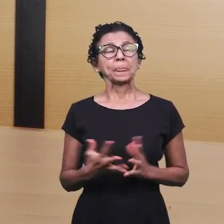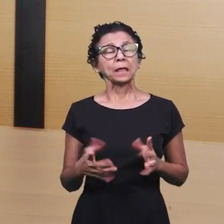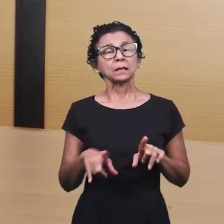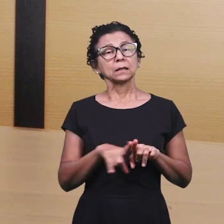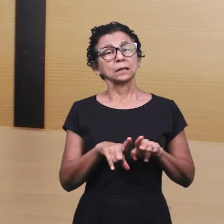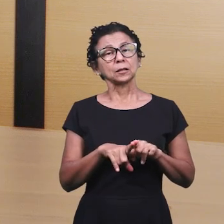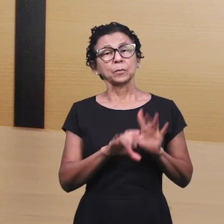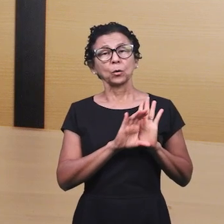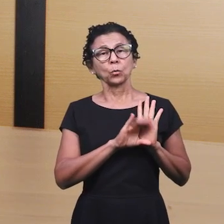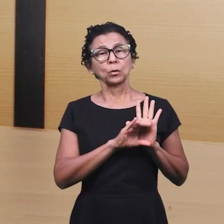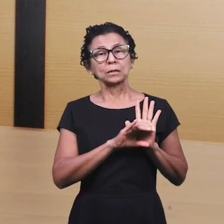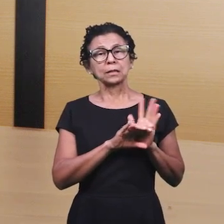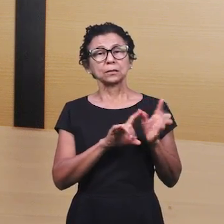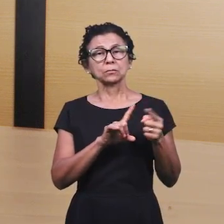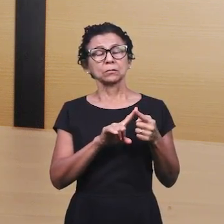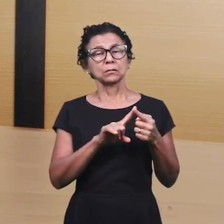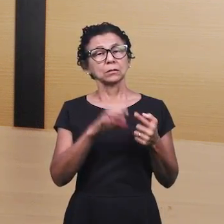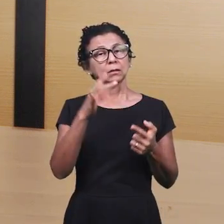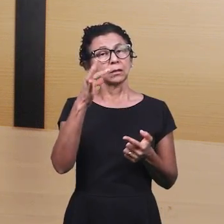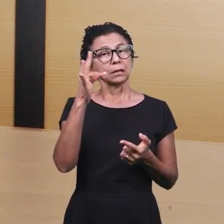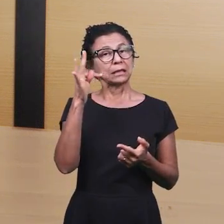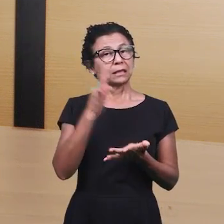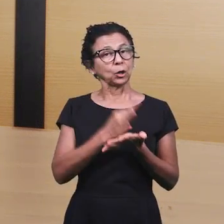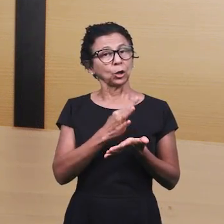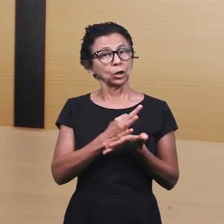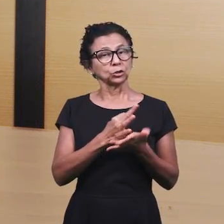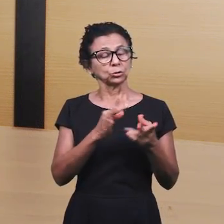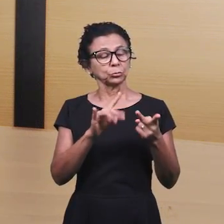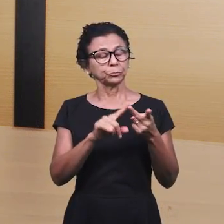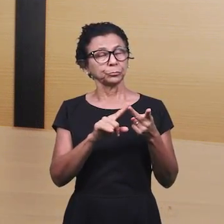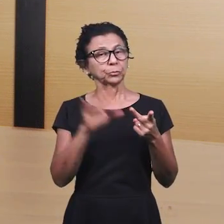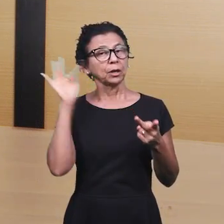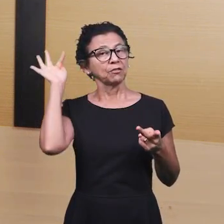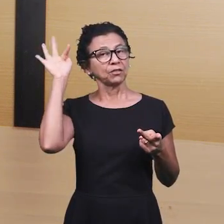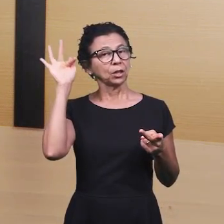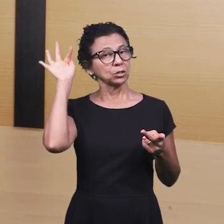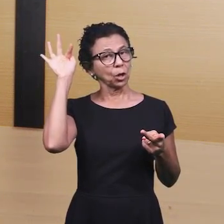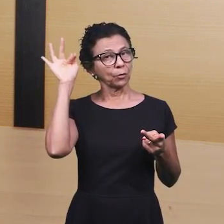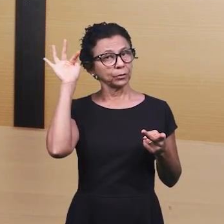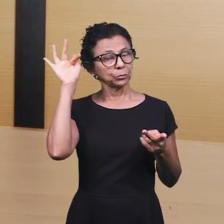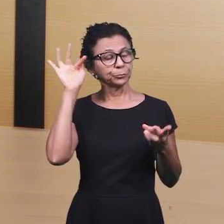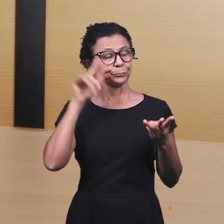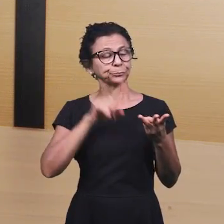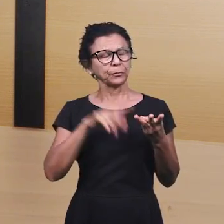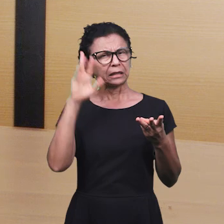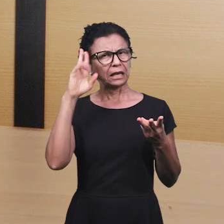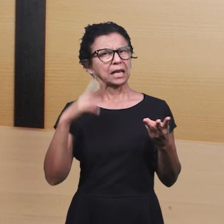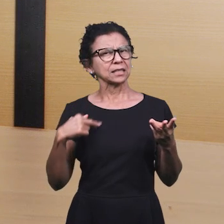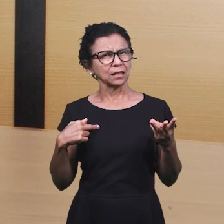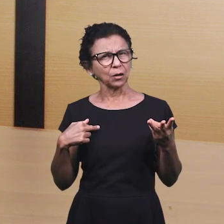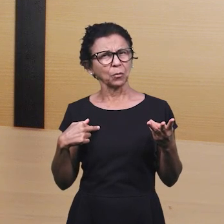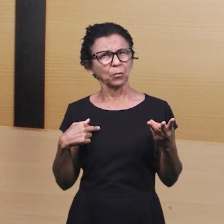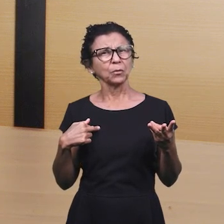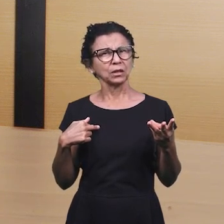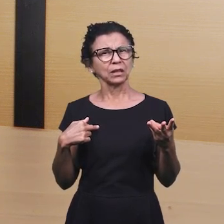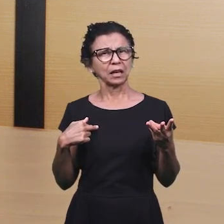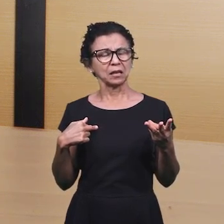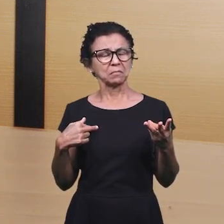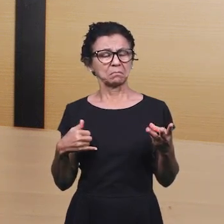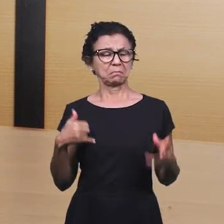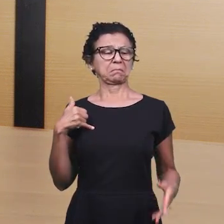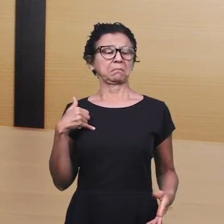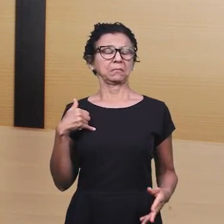na filosofia, teologia, na razão do homem, no próprio entendimento do homem, com a mente